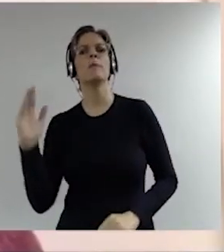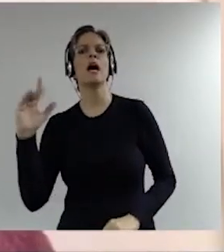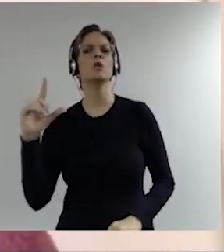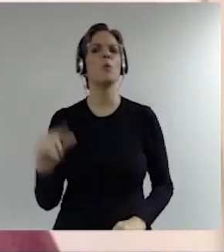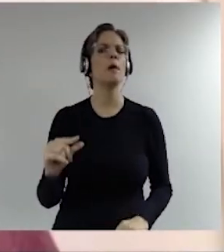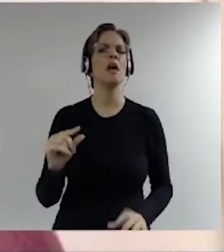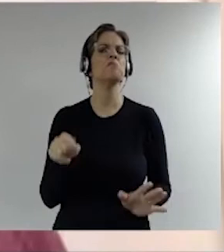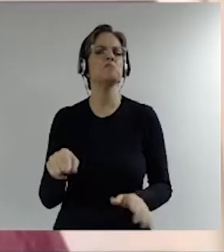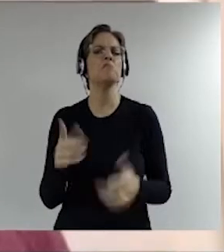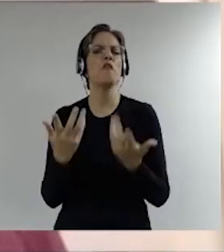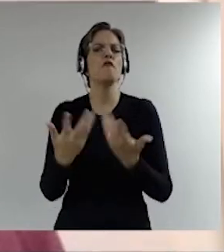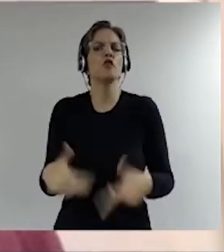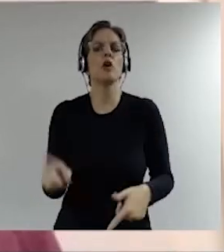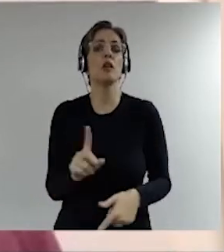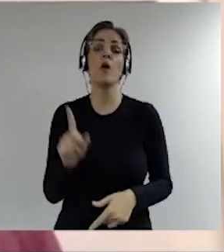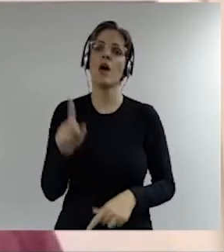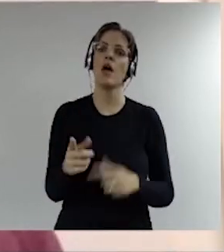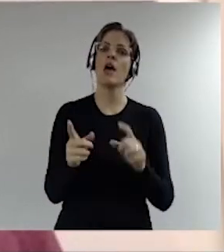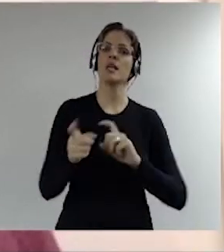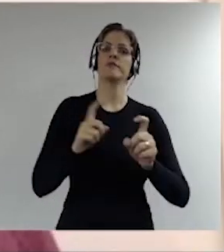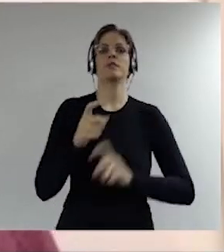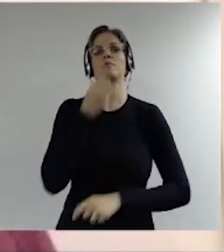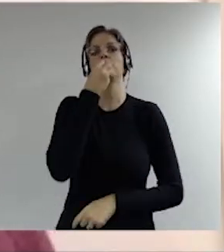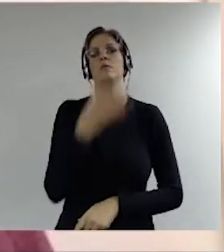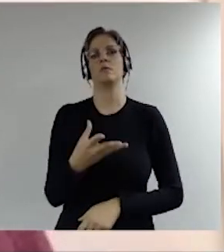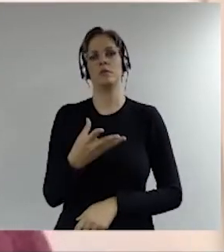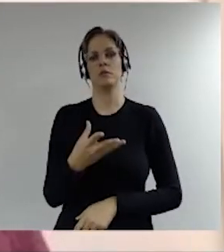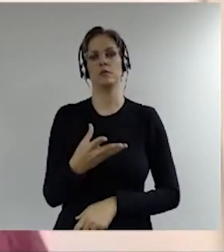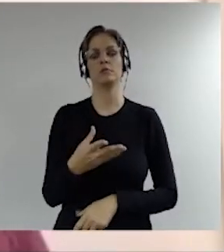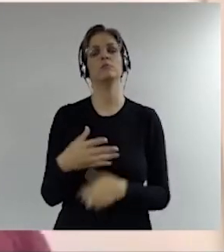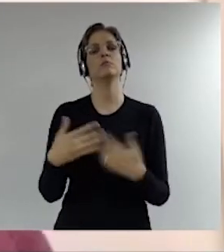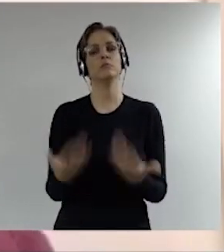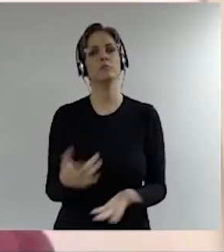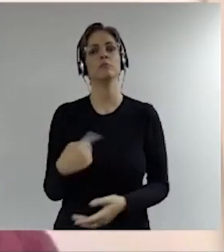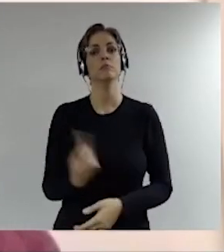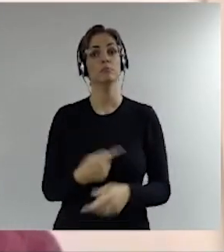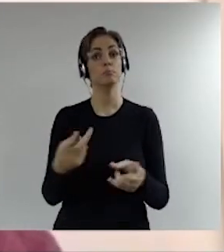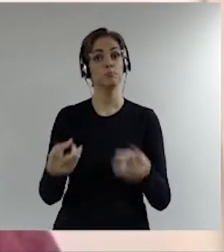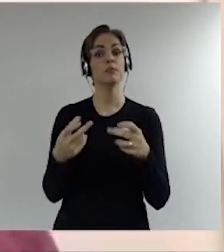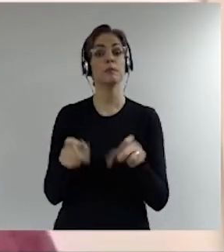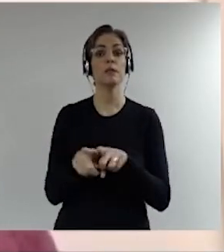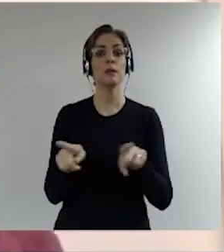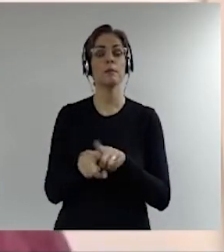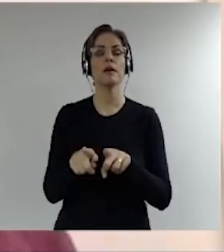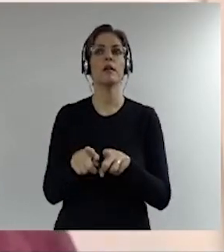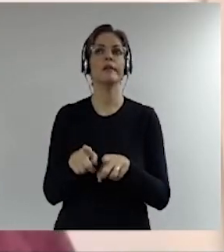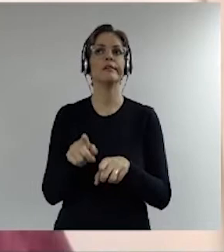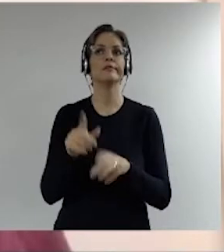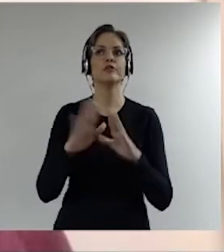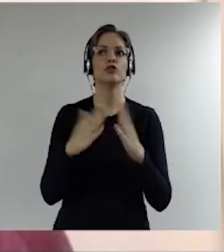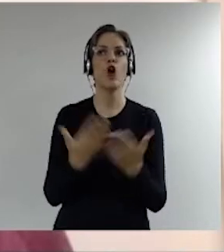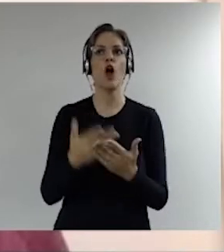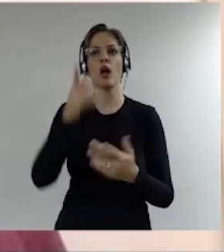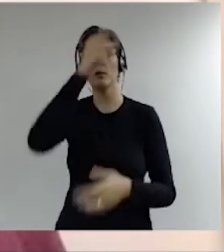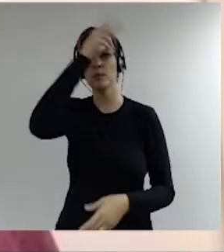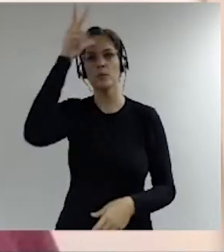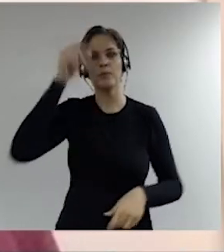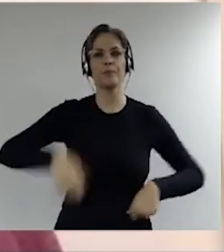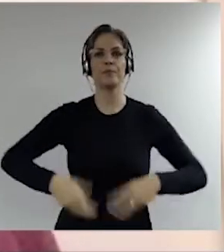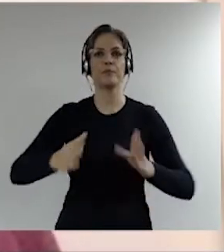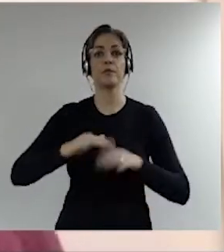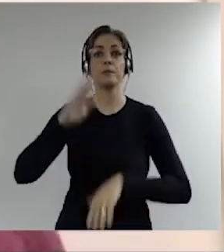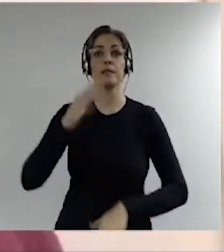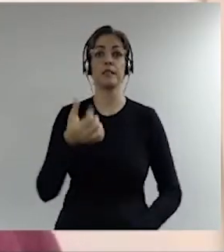sim uma gestão de eficiente. Não é? E a gente nota também que as escolas, tipicamente os municípios que gastam mais de